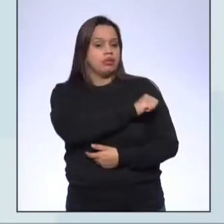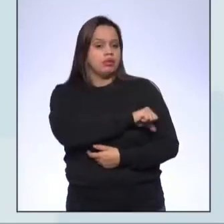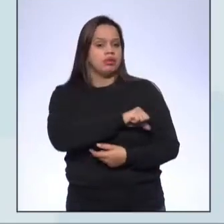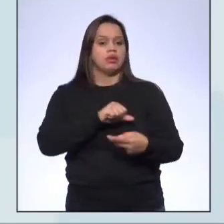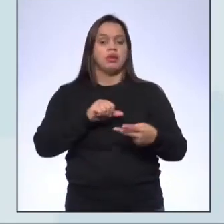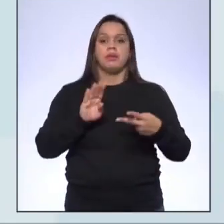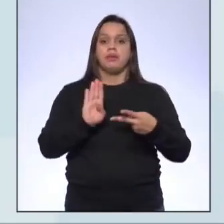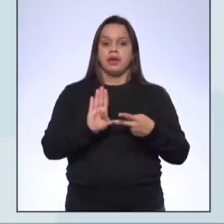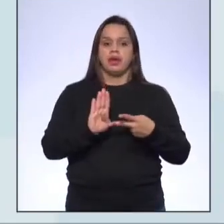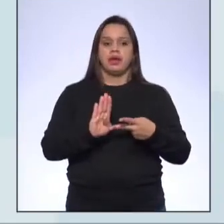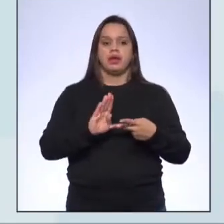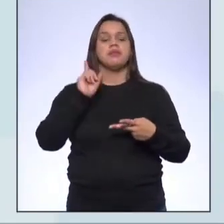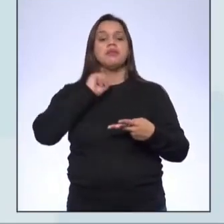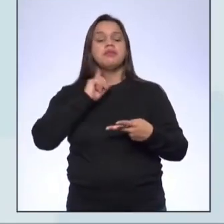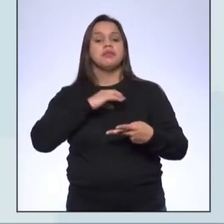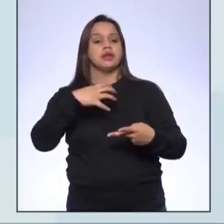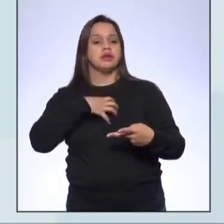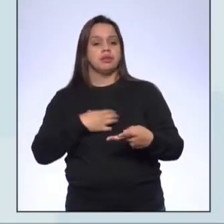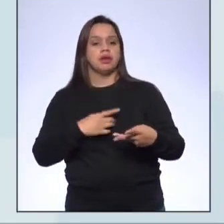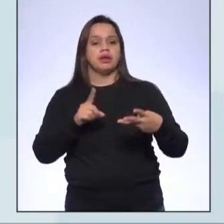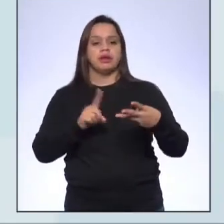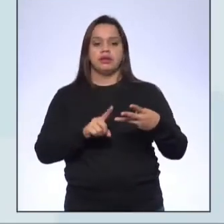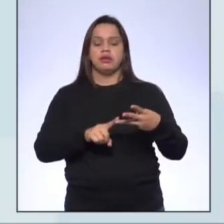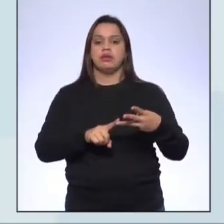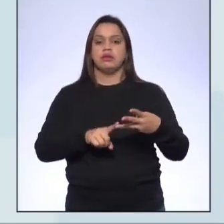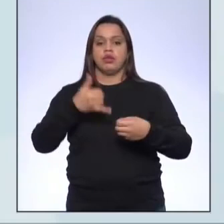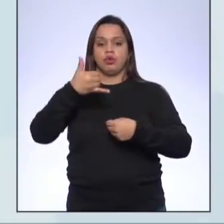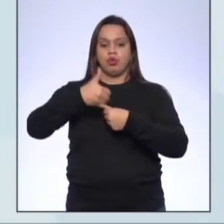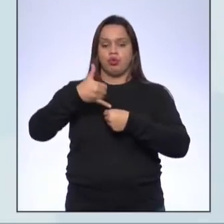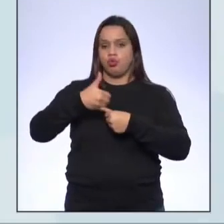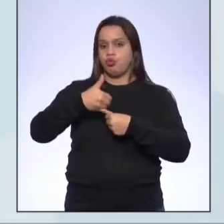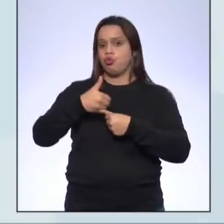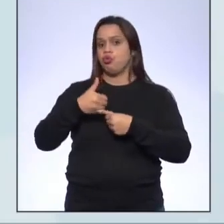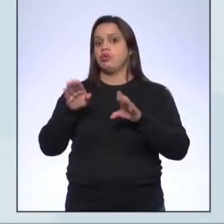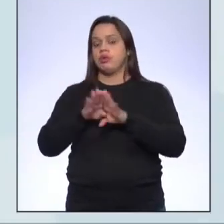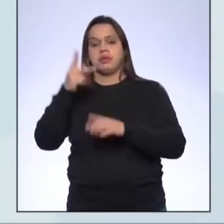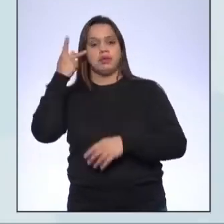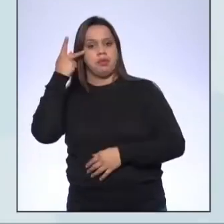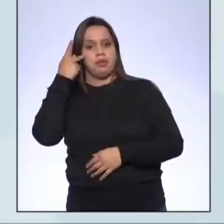B, Minas Gerais e Bahia? C, Rio Grande do Sul e São Paulo?